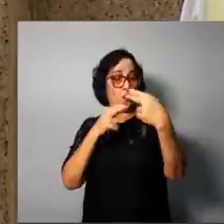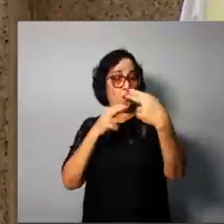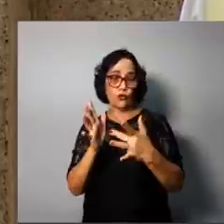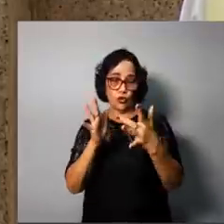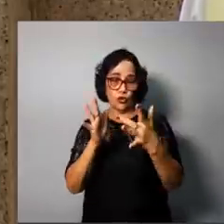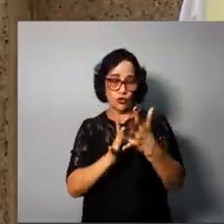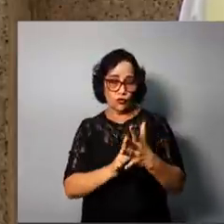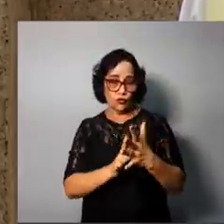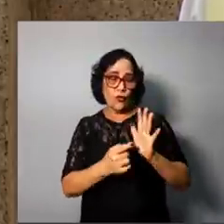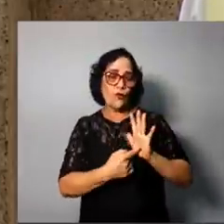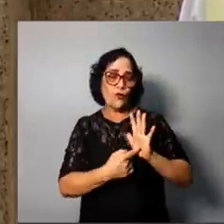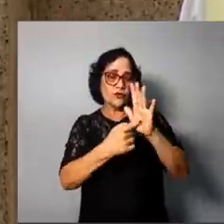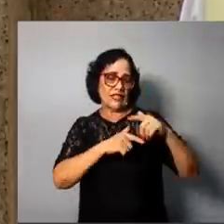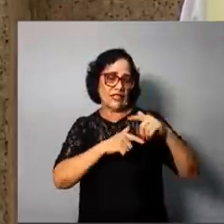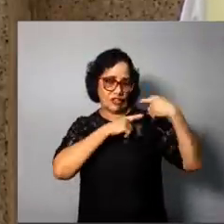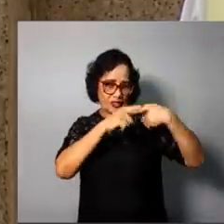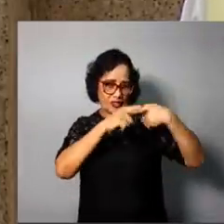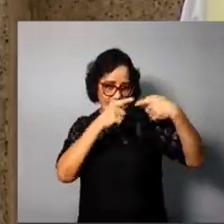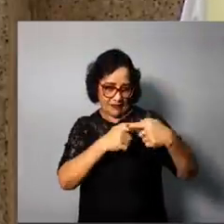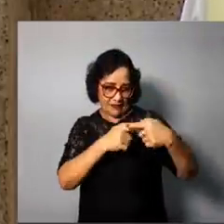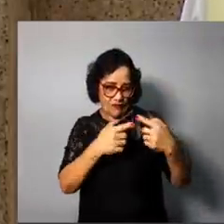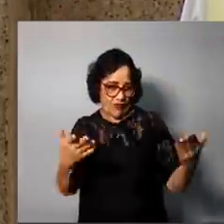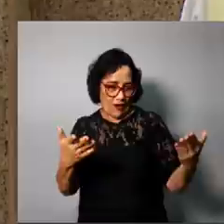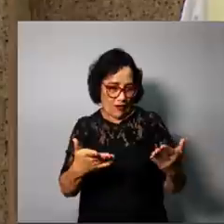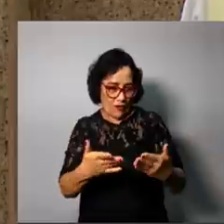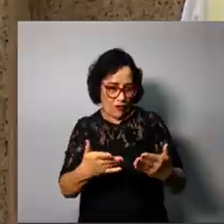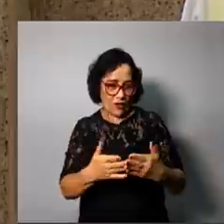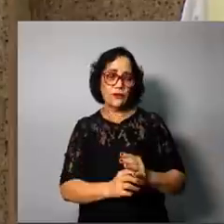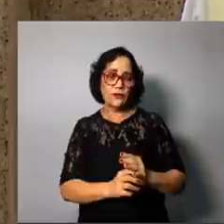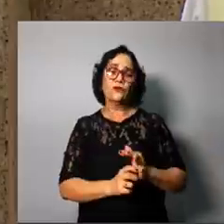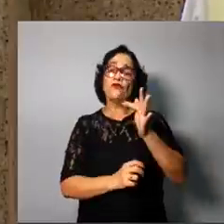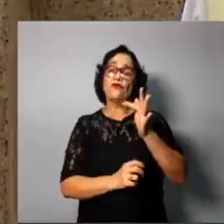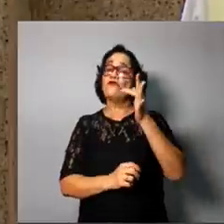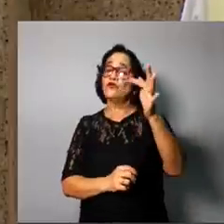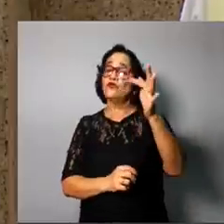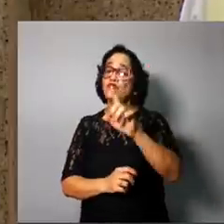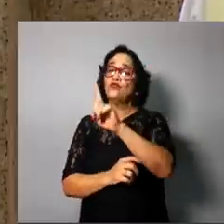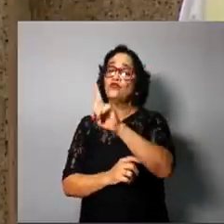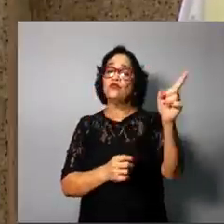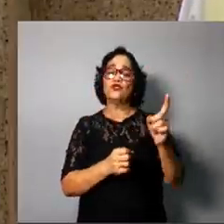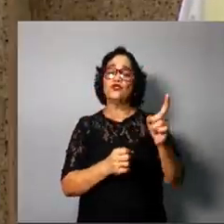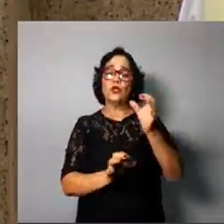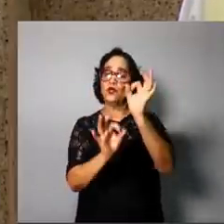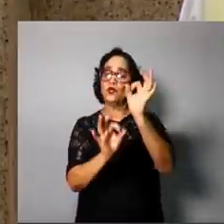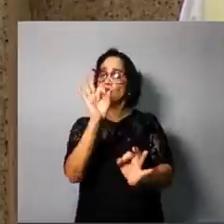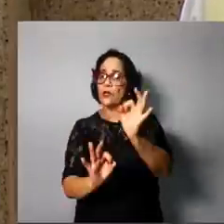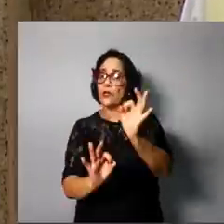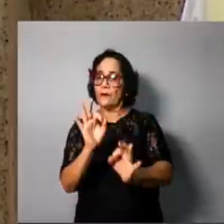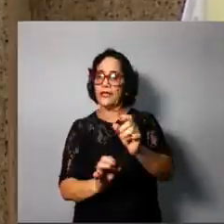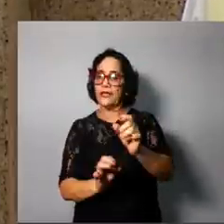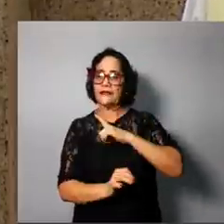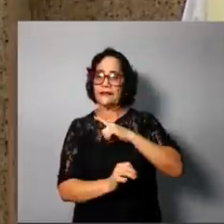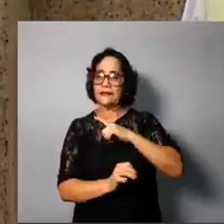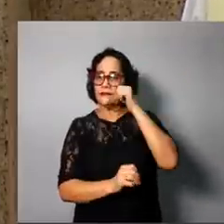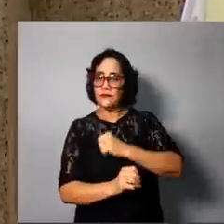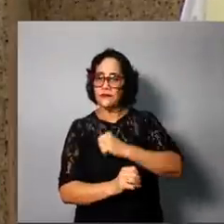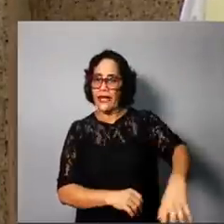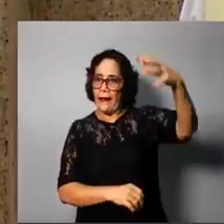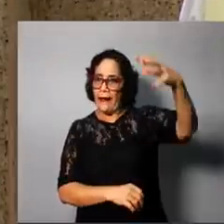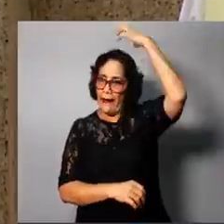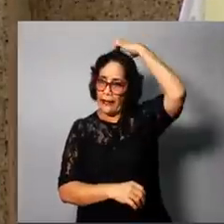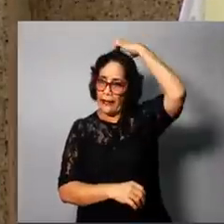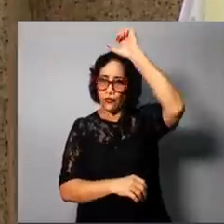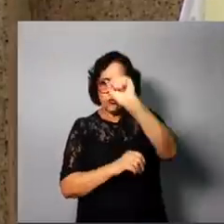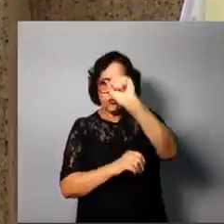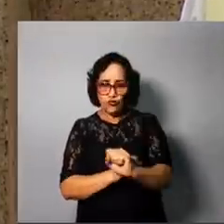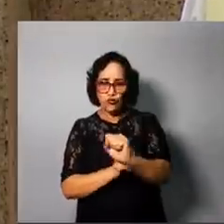No dia do julgamento, a rainha do sul se levantará juntamente com os homens desta geração e